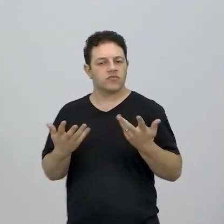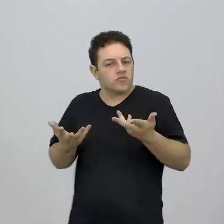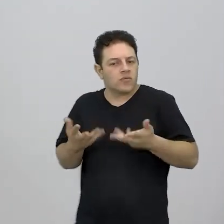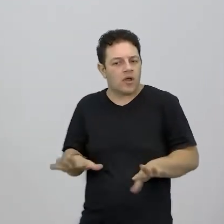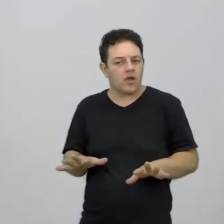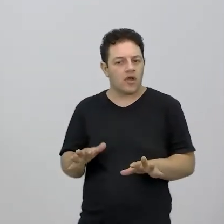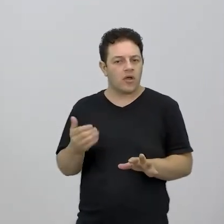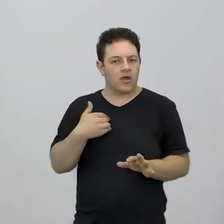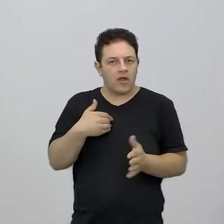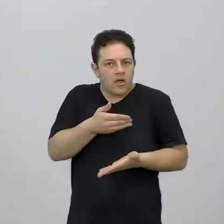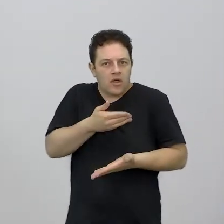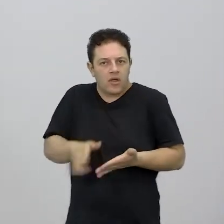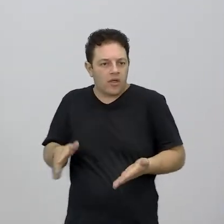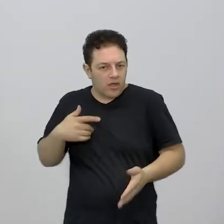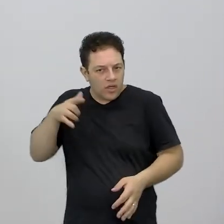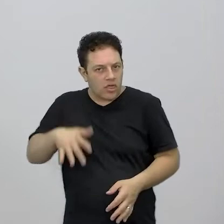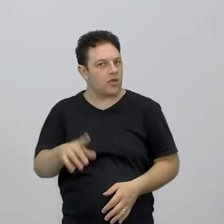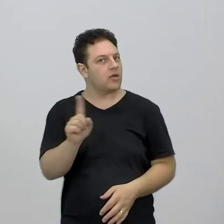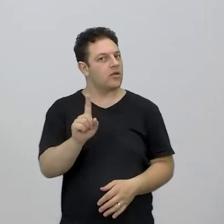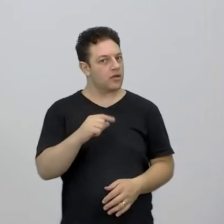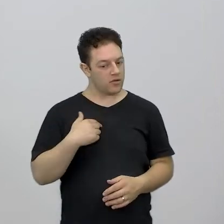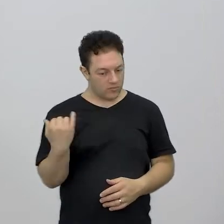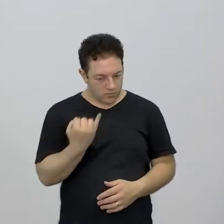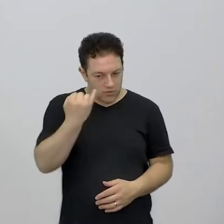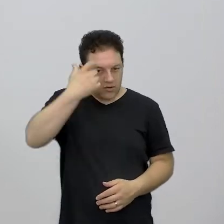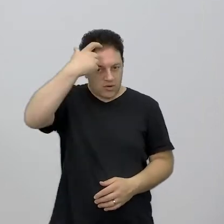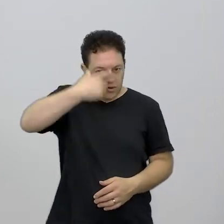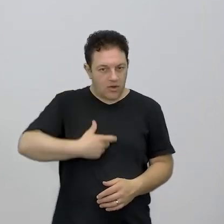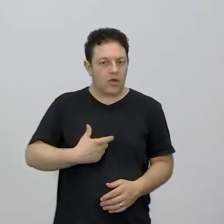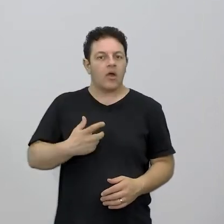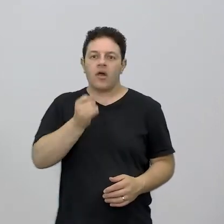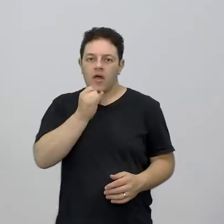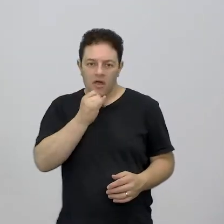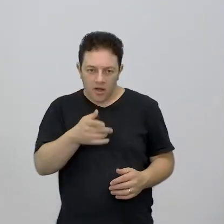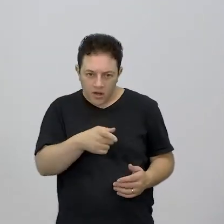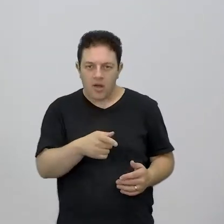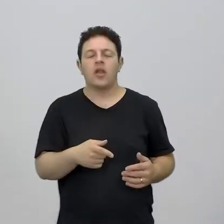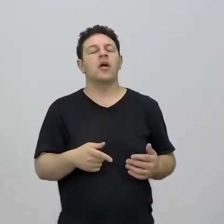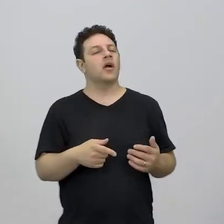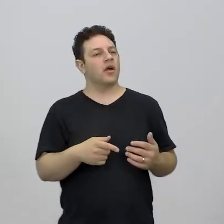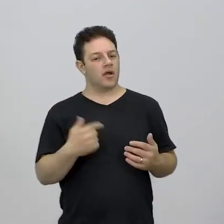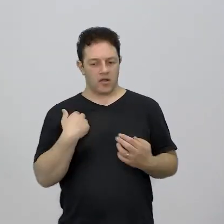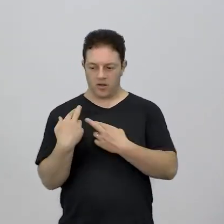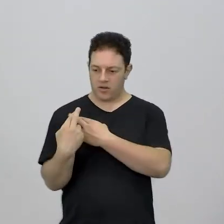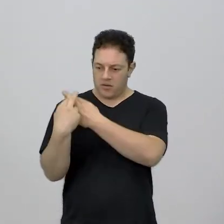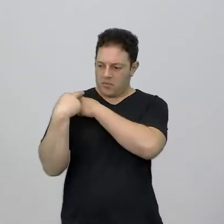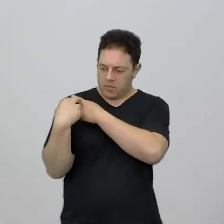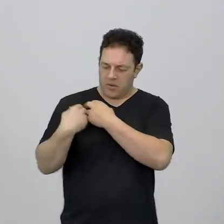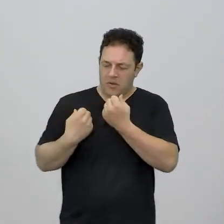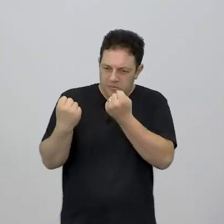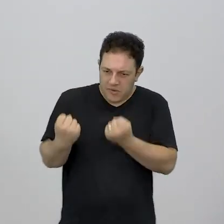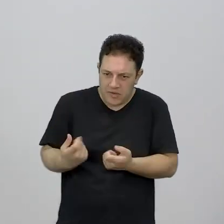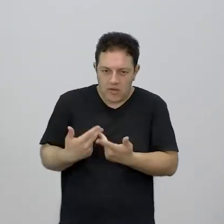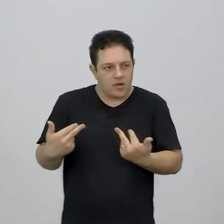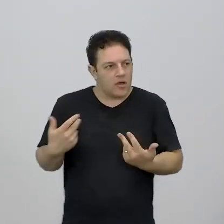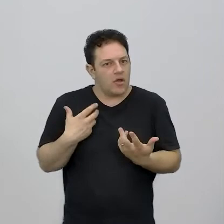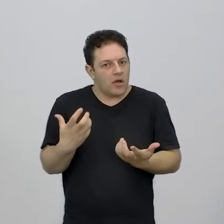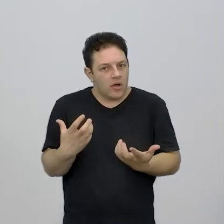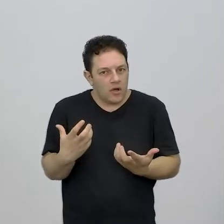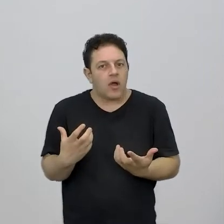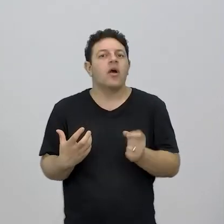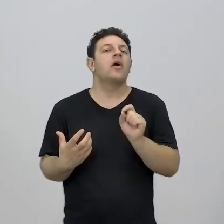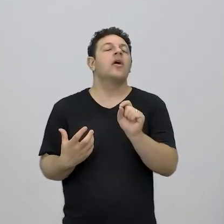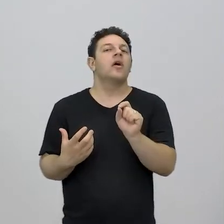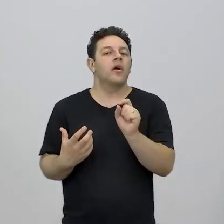algum dispensáveis para essa produção. Então, ao mesmo tempo que aumentava as responsabilidades dos trabalhadores, eles gostariam